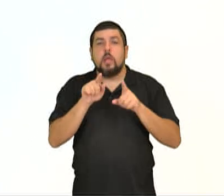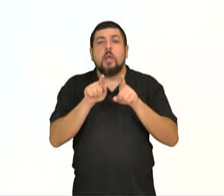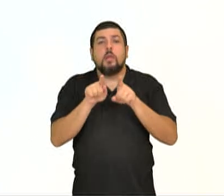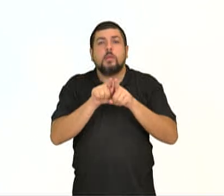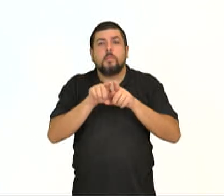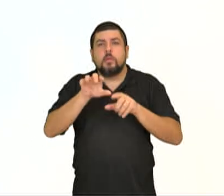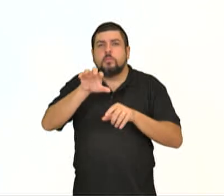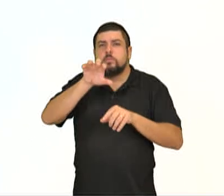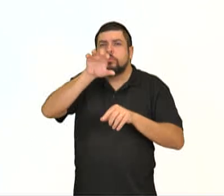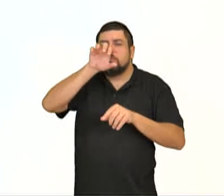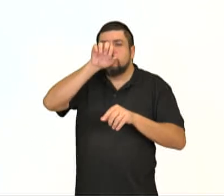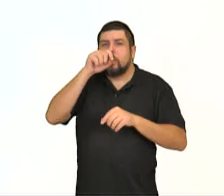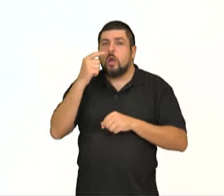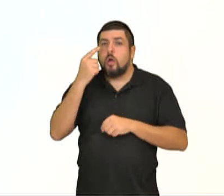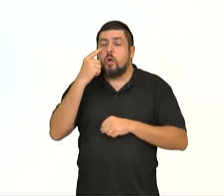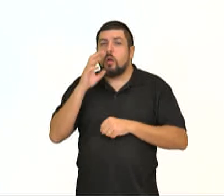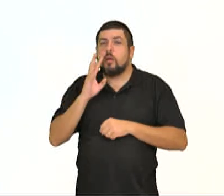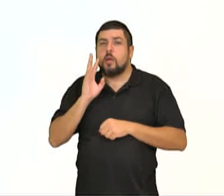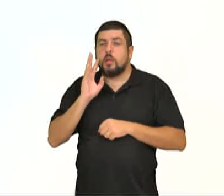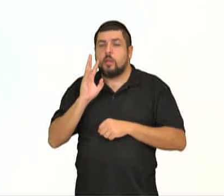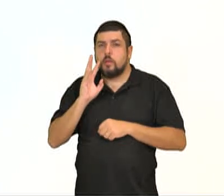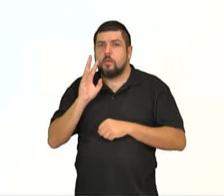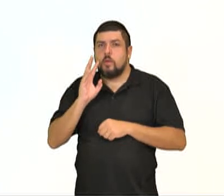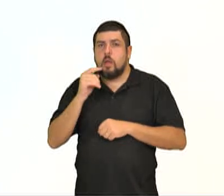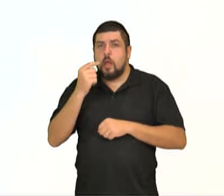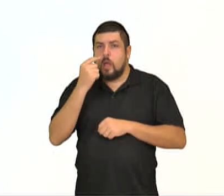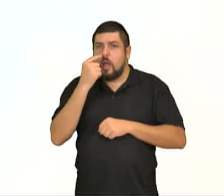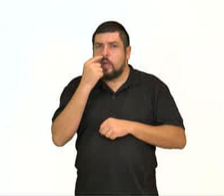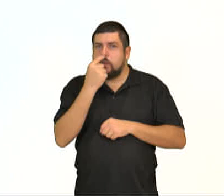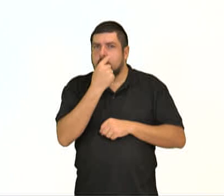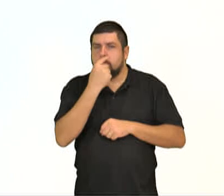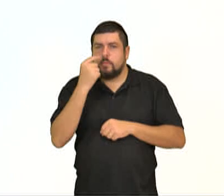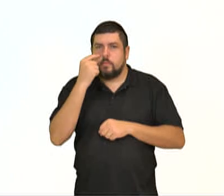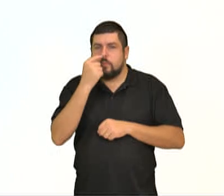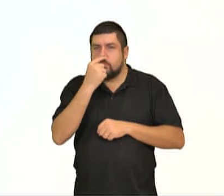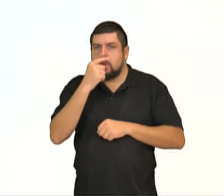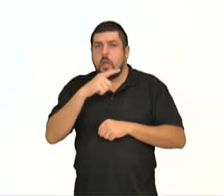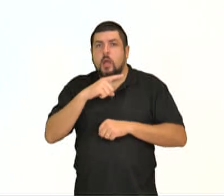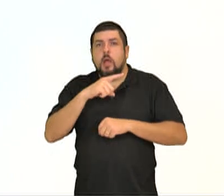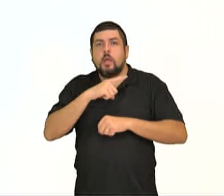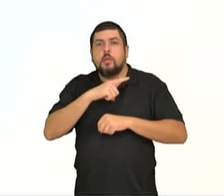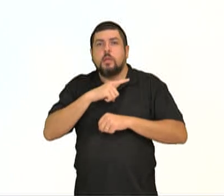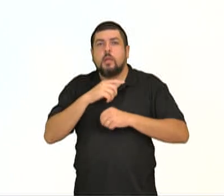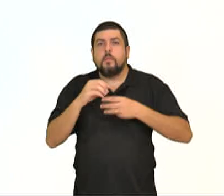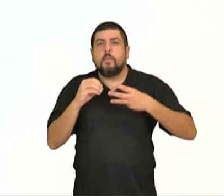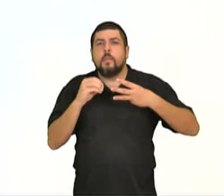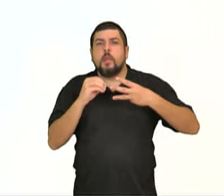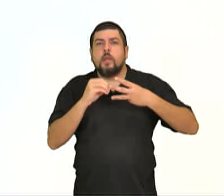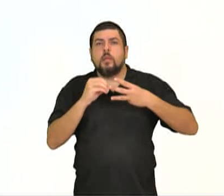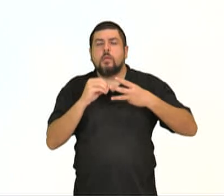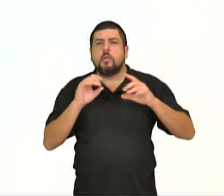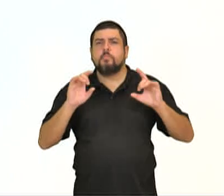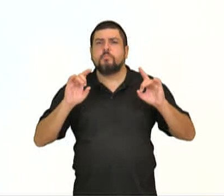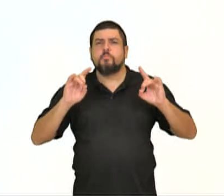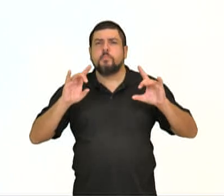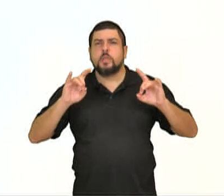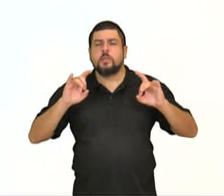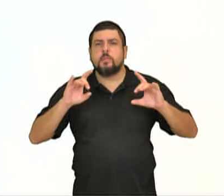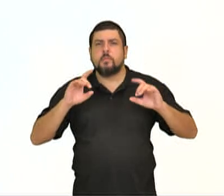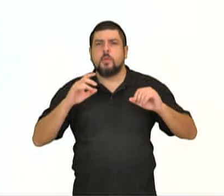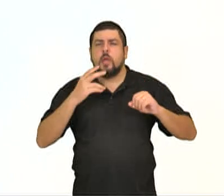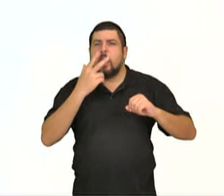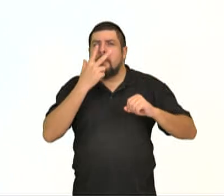e olha só que legal. Toda essa região é revestida por células especiais que tem como se